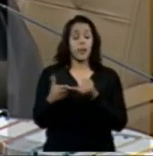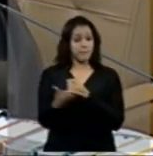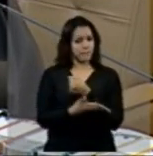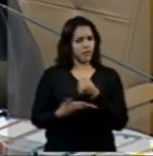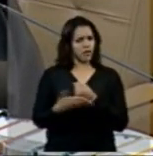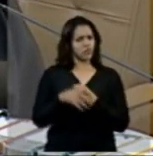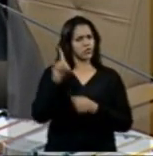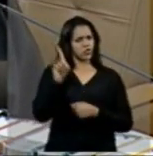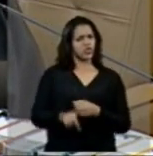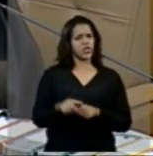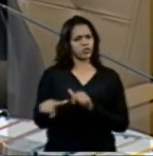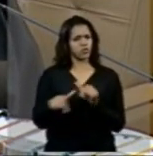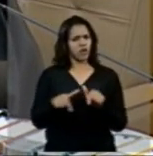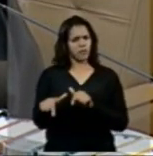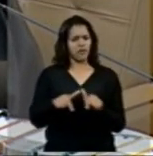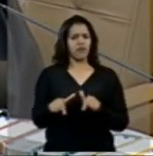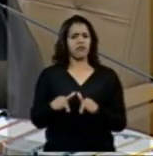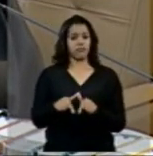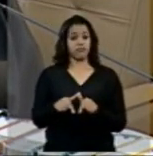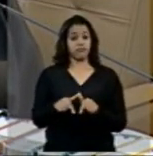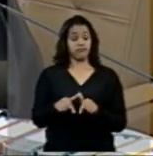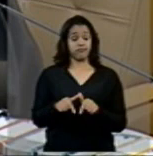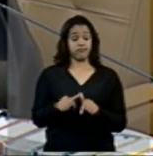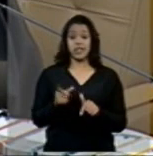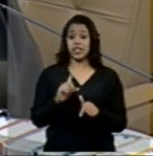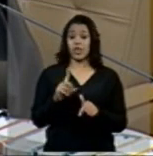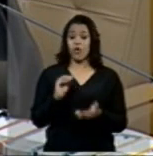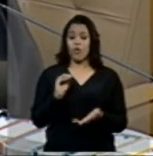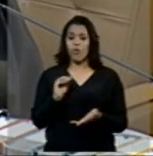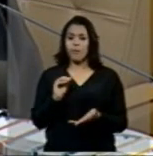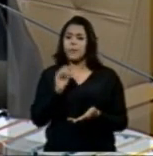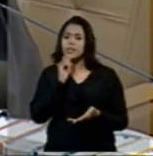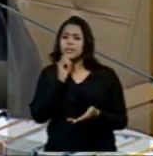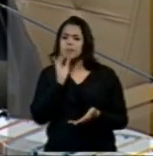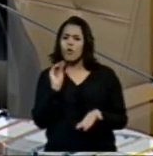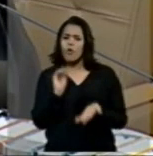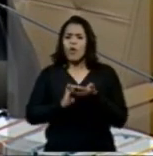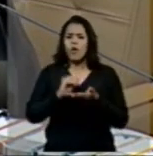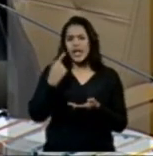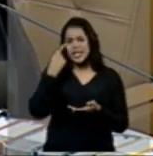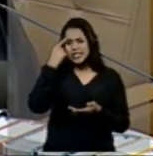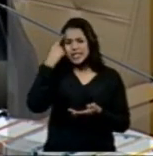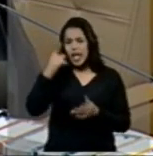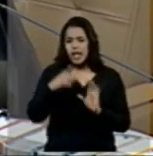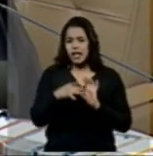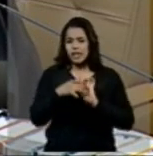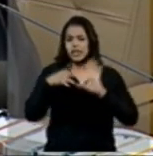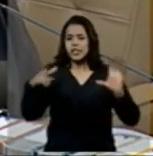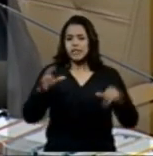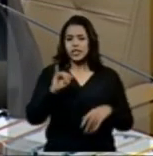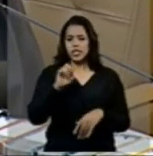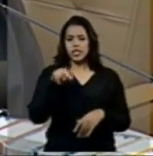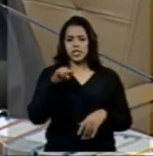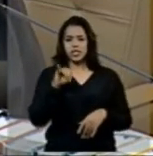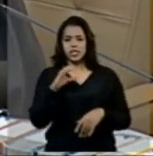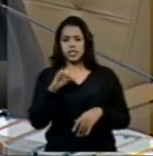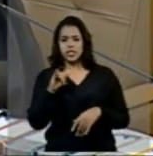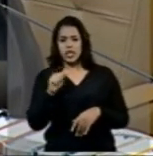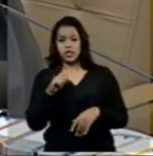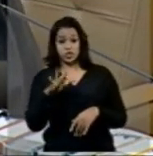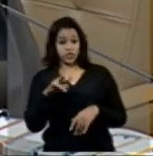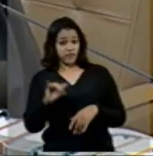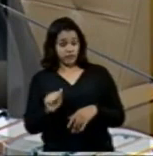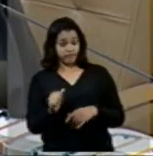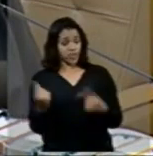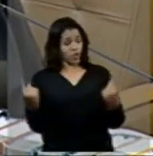do trabalho, sem que com isso se macule a ideia de livre iniciativa. Do